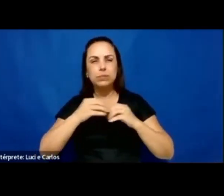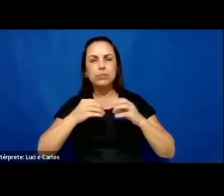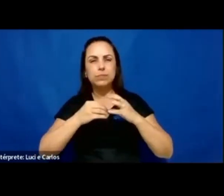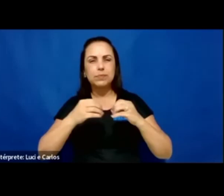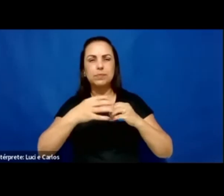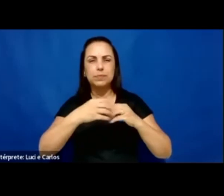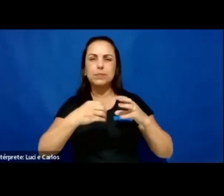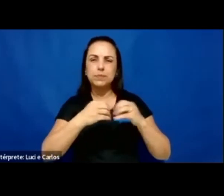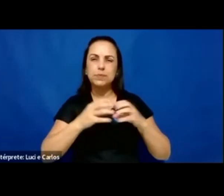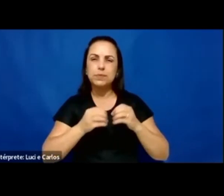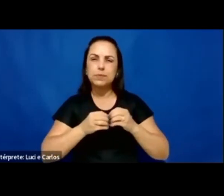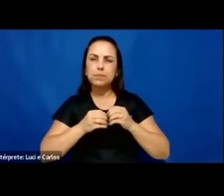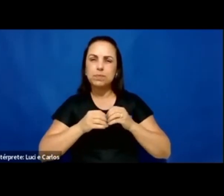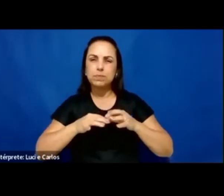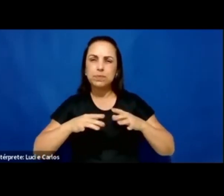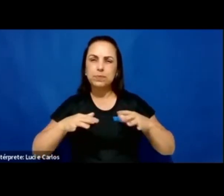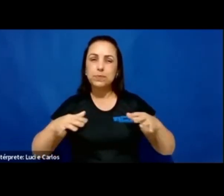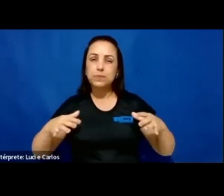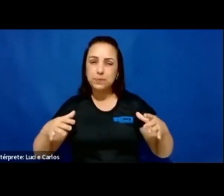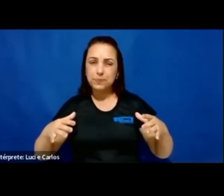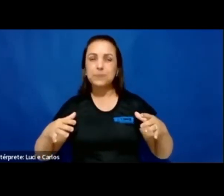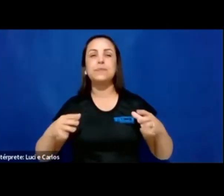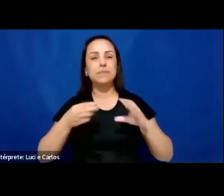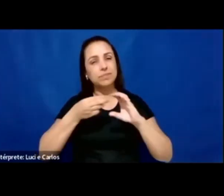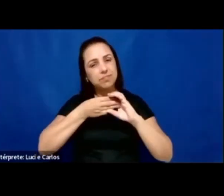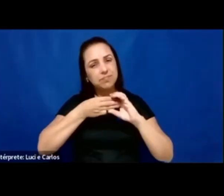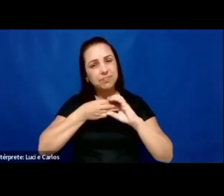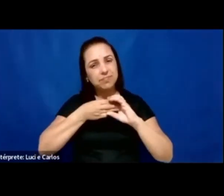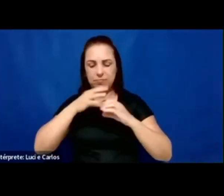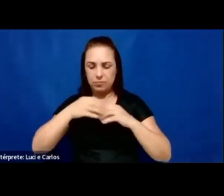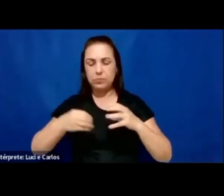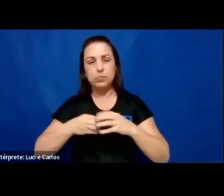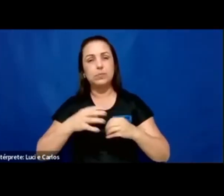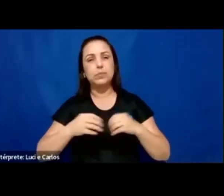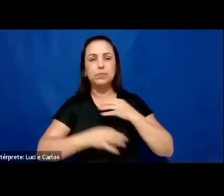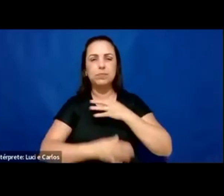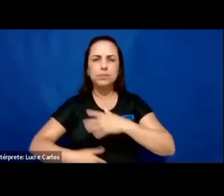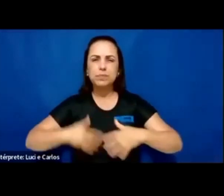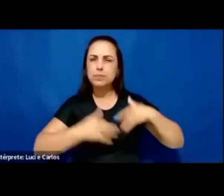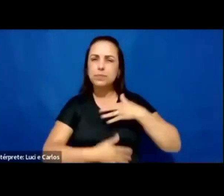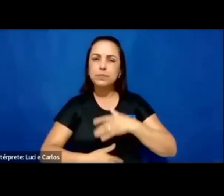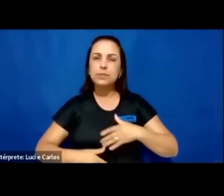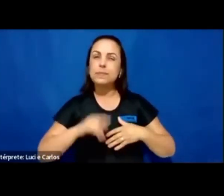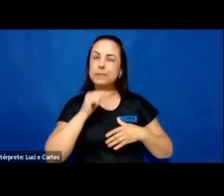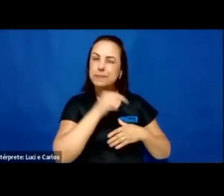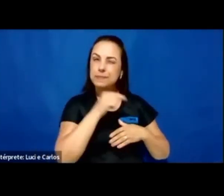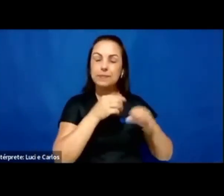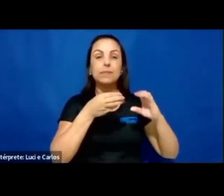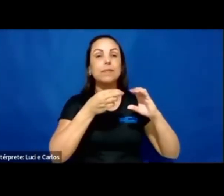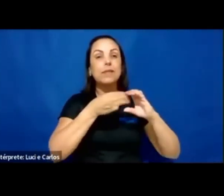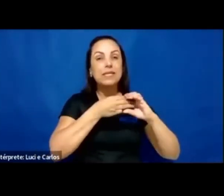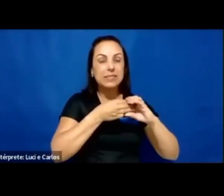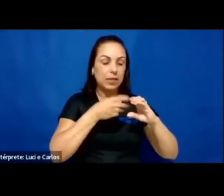E é quanto mais a gente replica, mais os telômeros vão encurtando. A célula cancerígena é tão esperta que ela